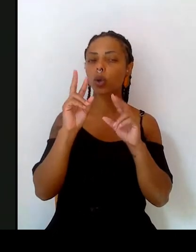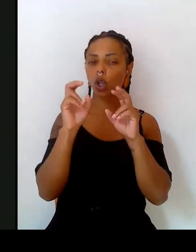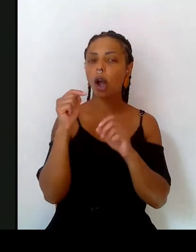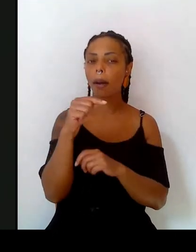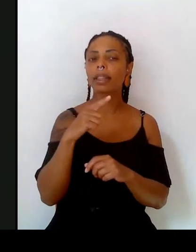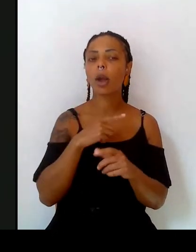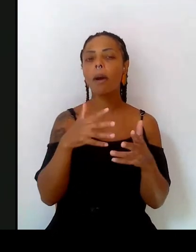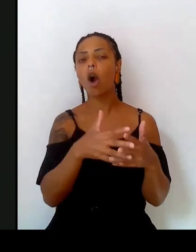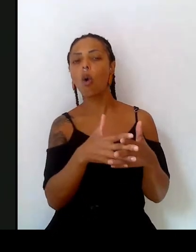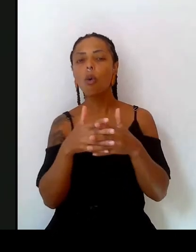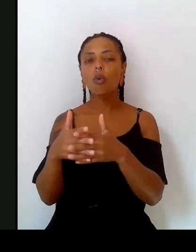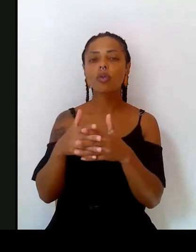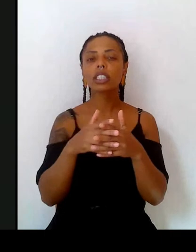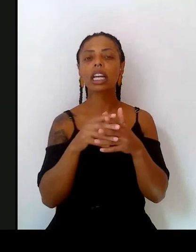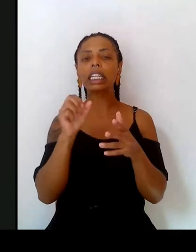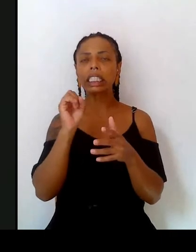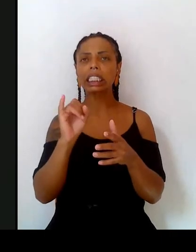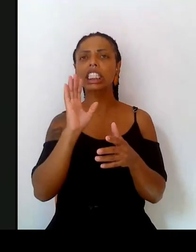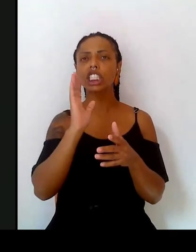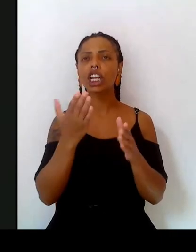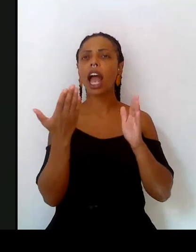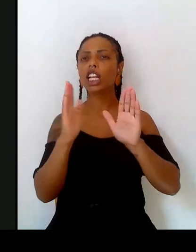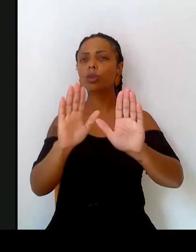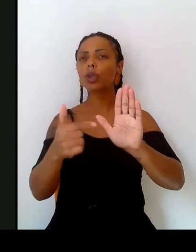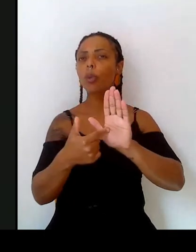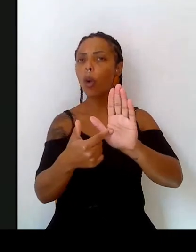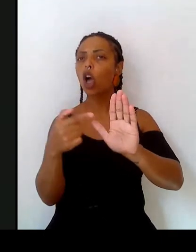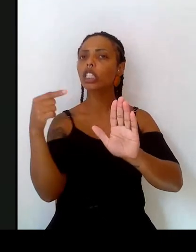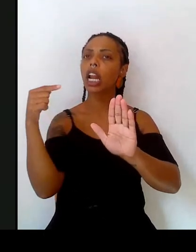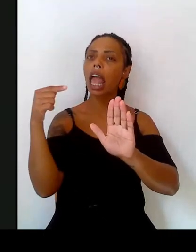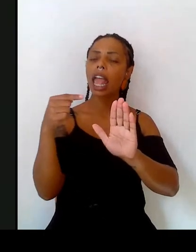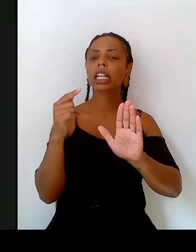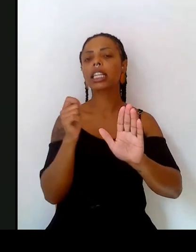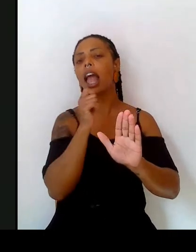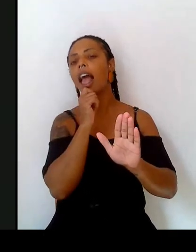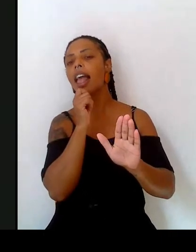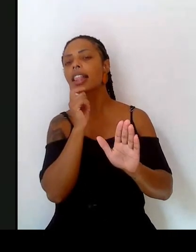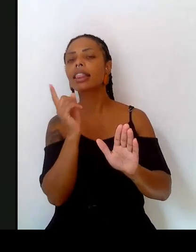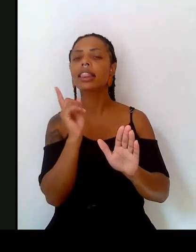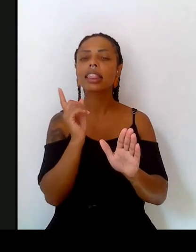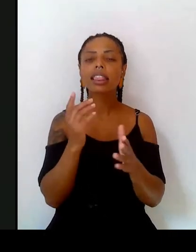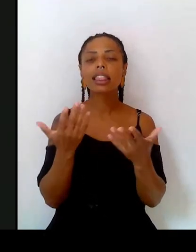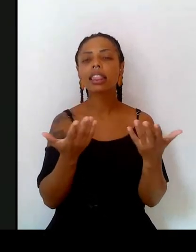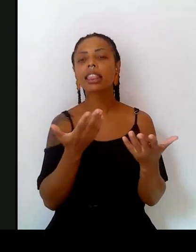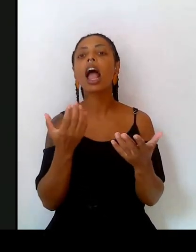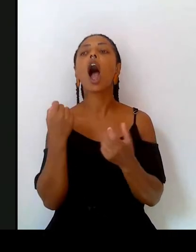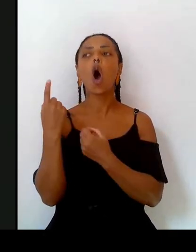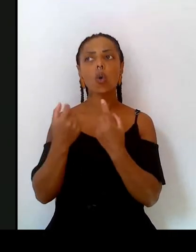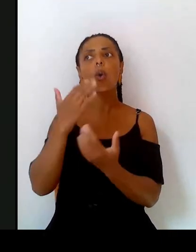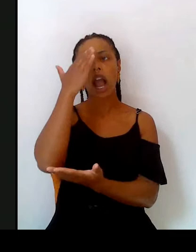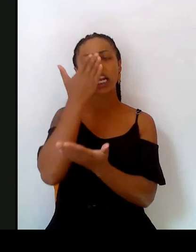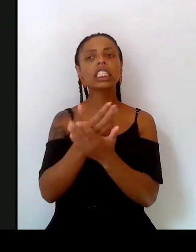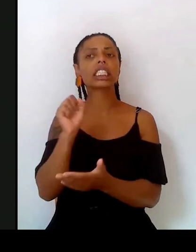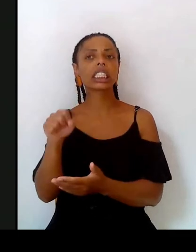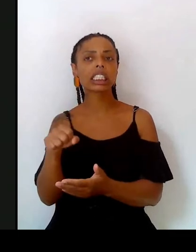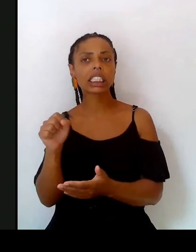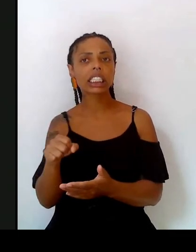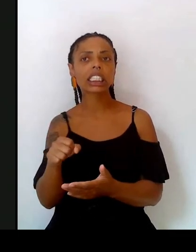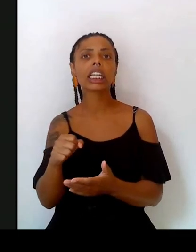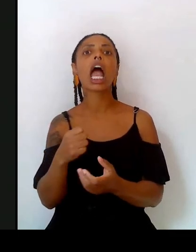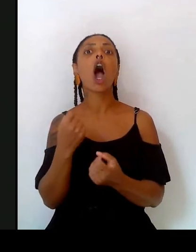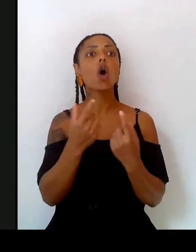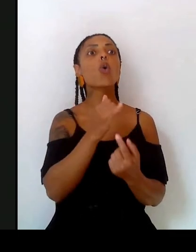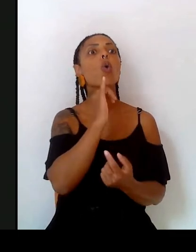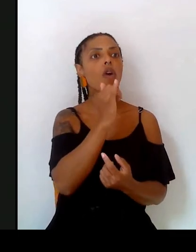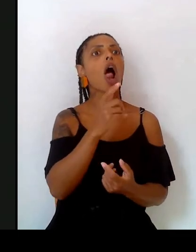obra foi exposta ou não alguns anos acreditava-se que sim e houve relatos de